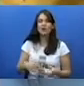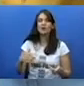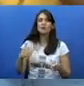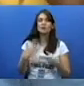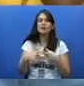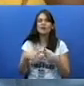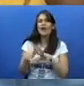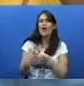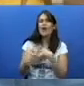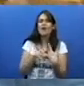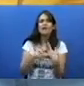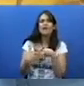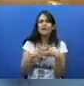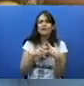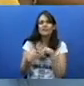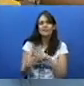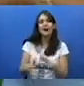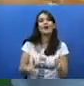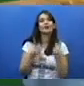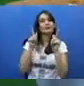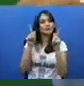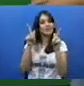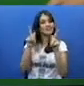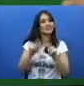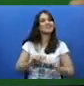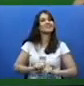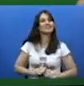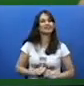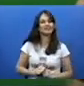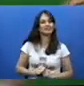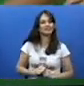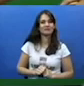Causava aquela confusãozinha divertida.